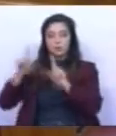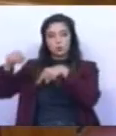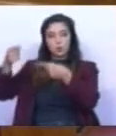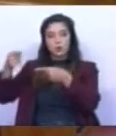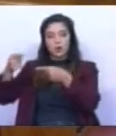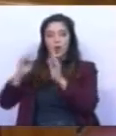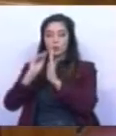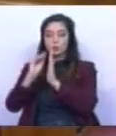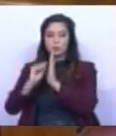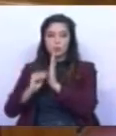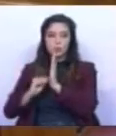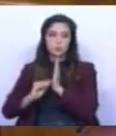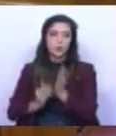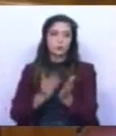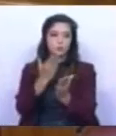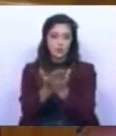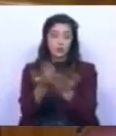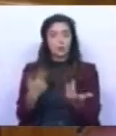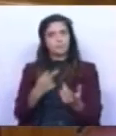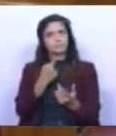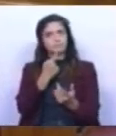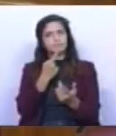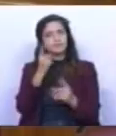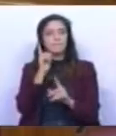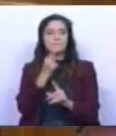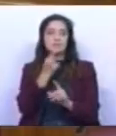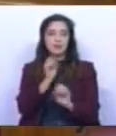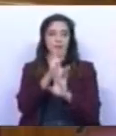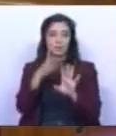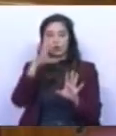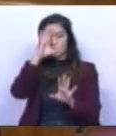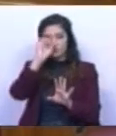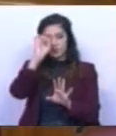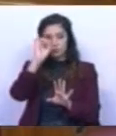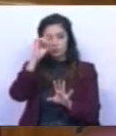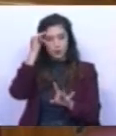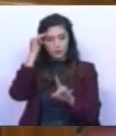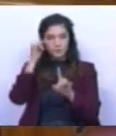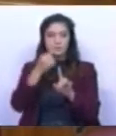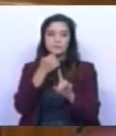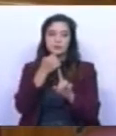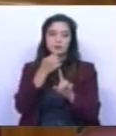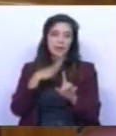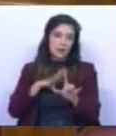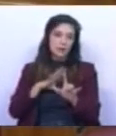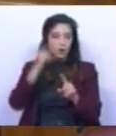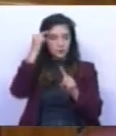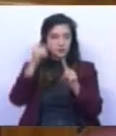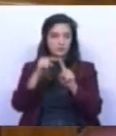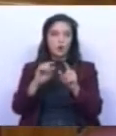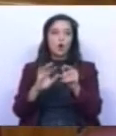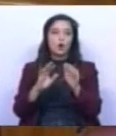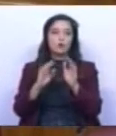de candidatura. E por isso interessava perceber se o Governo tomou ou se pondera tomar medidas para simplificar os